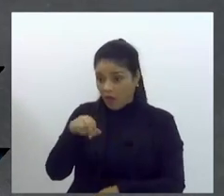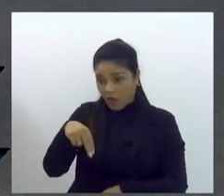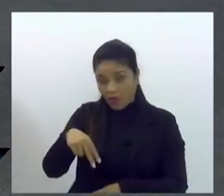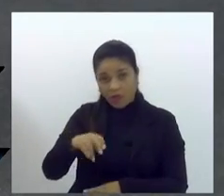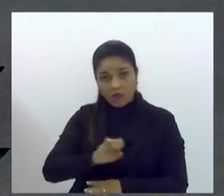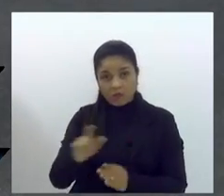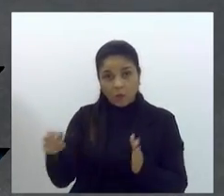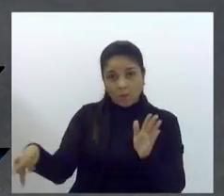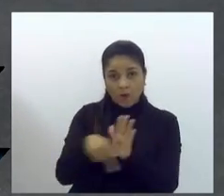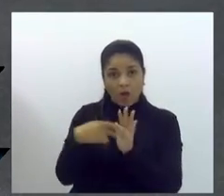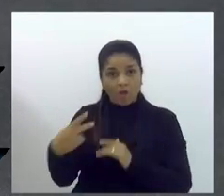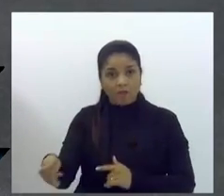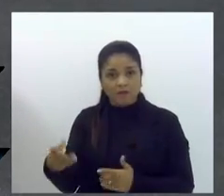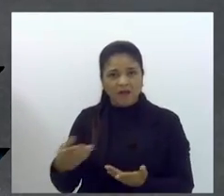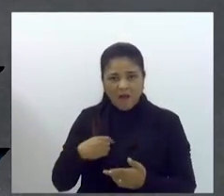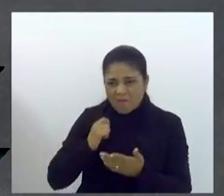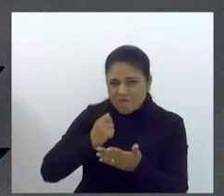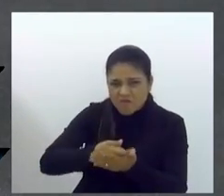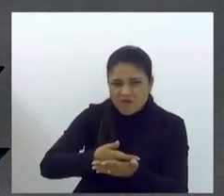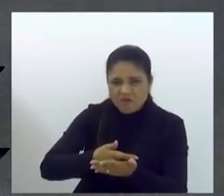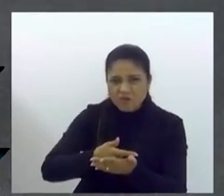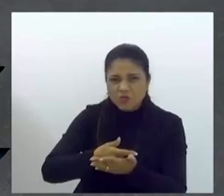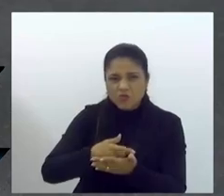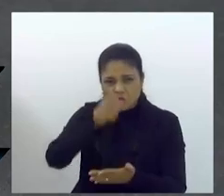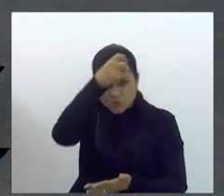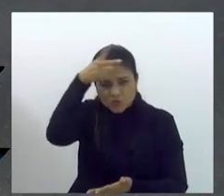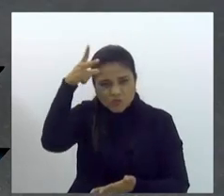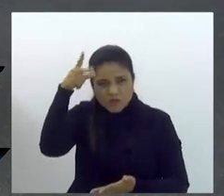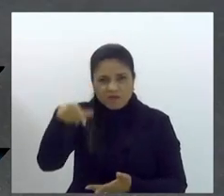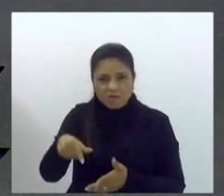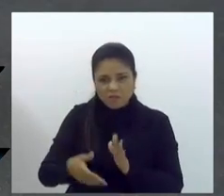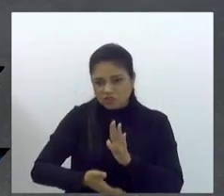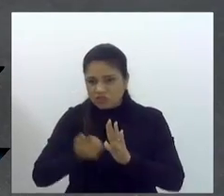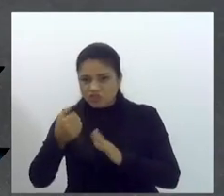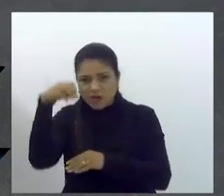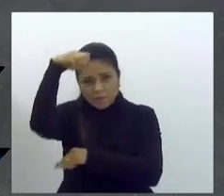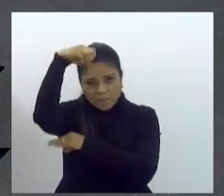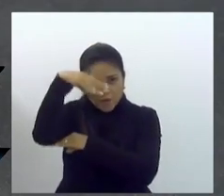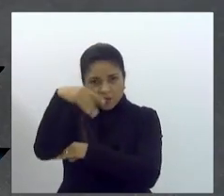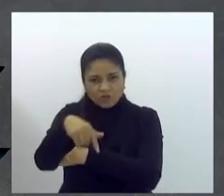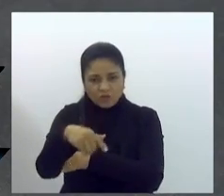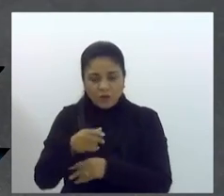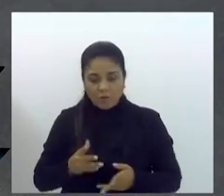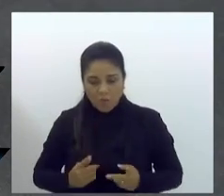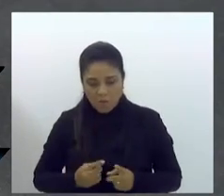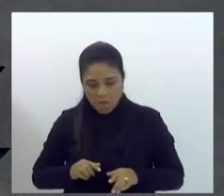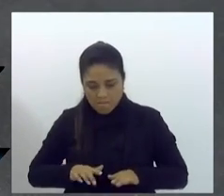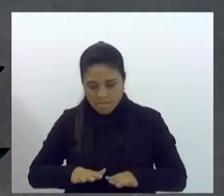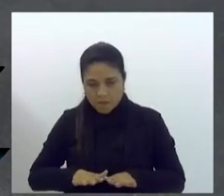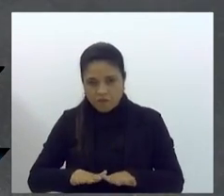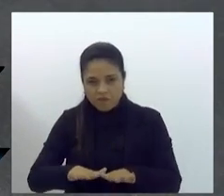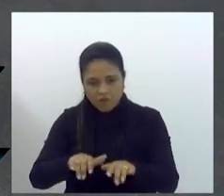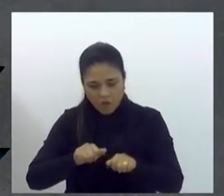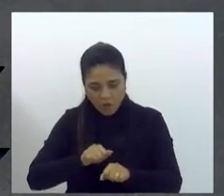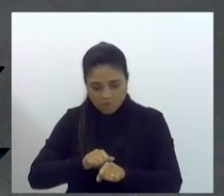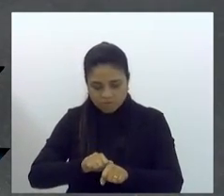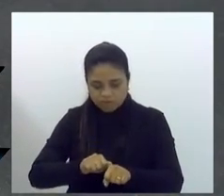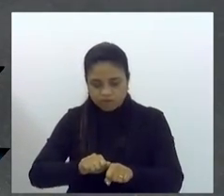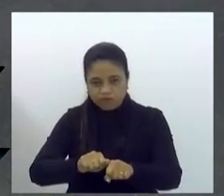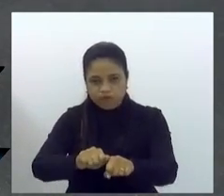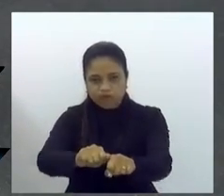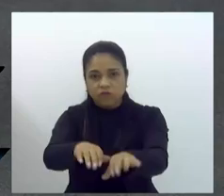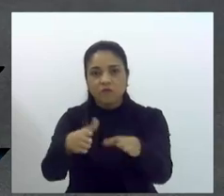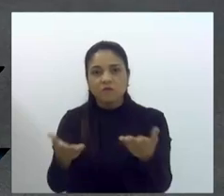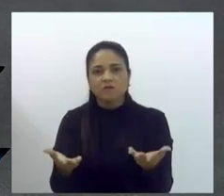então a prefeitura tem que pagar para retirar o poste que tá no meio da rua para poder asfaltar aquela rua e a gente não tem um prazo